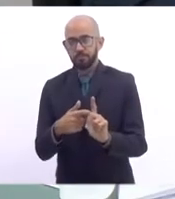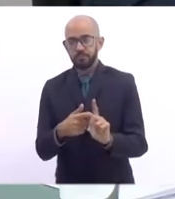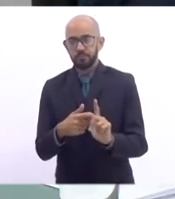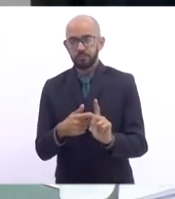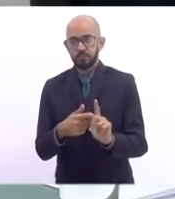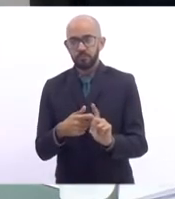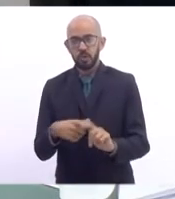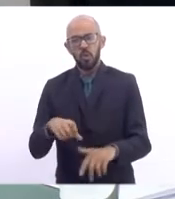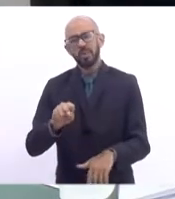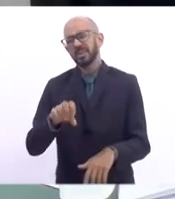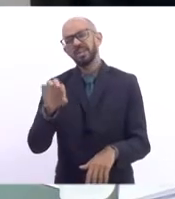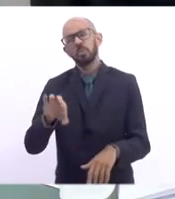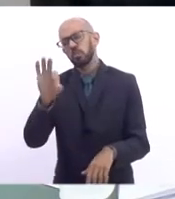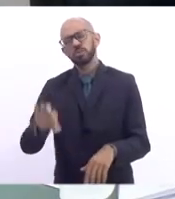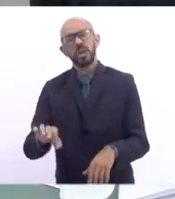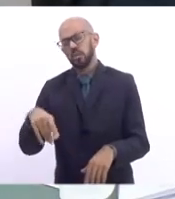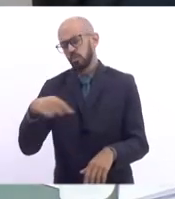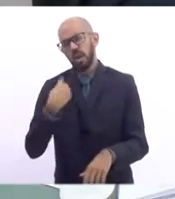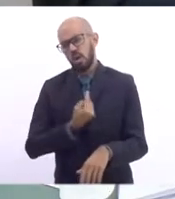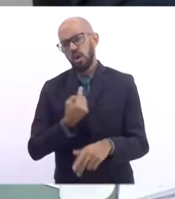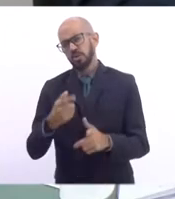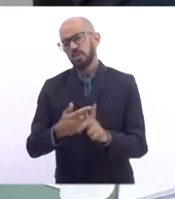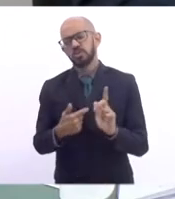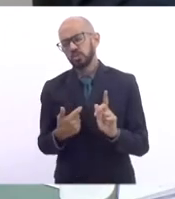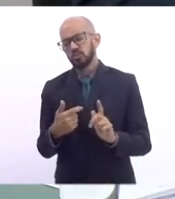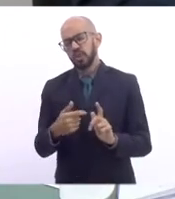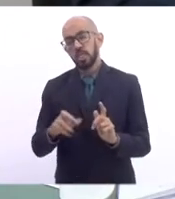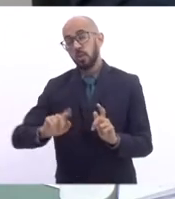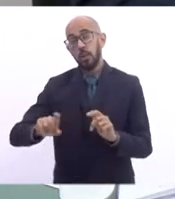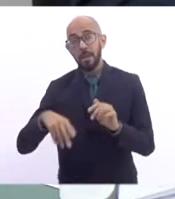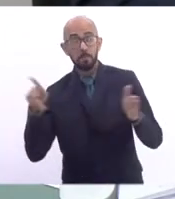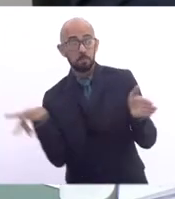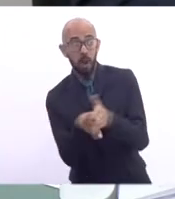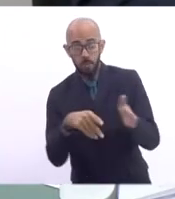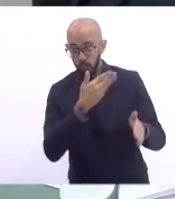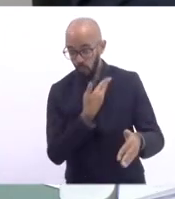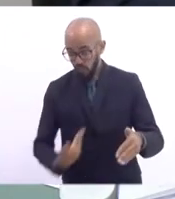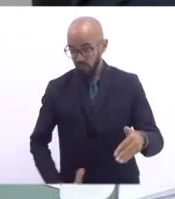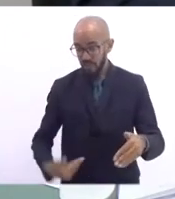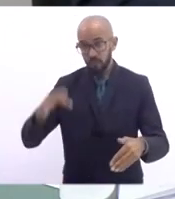dívida total oitenta por cento disso O que é um número absurdo